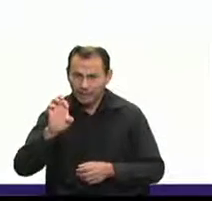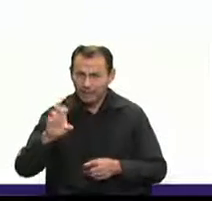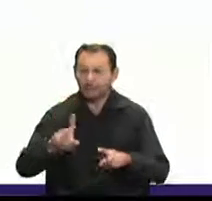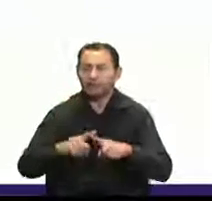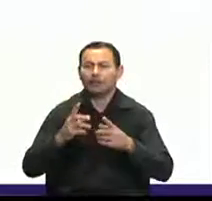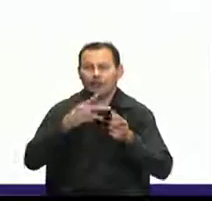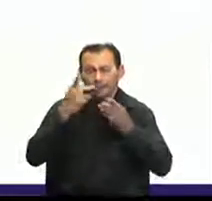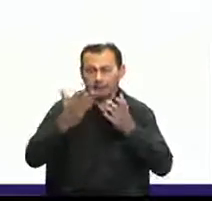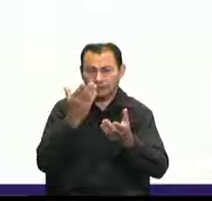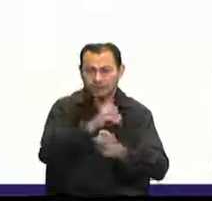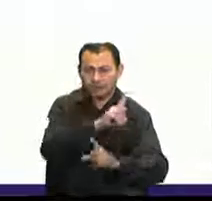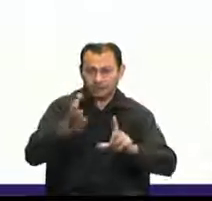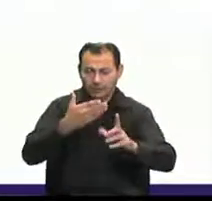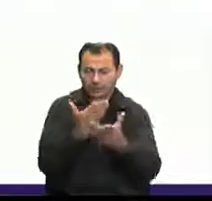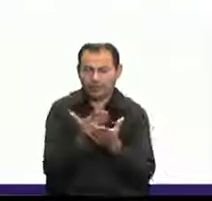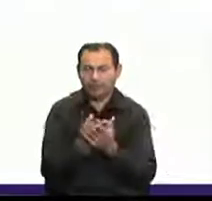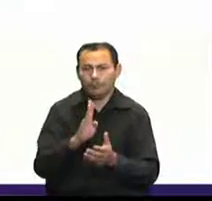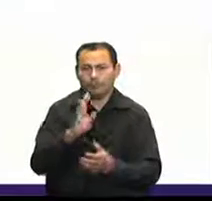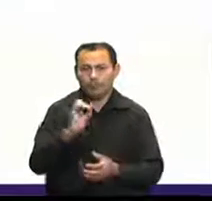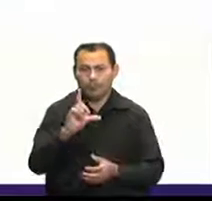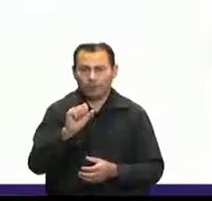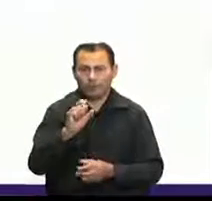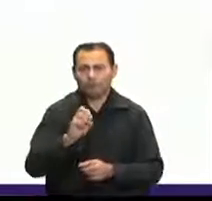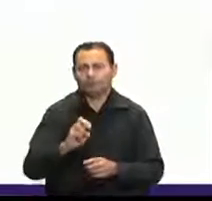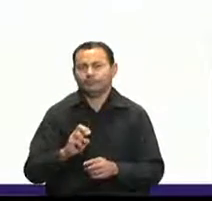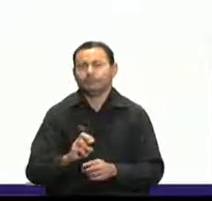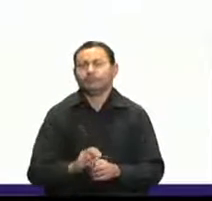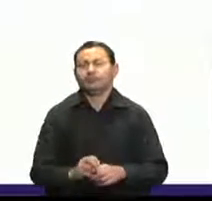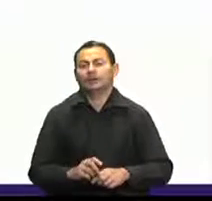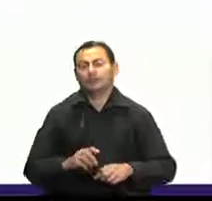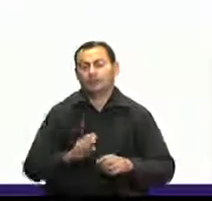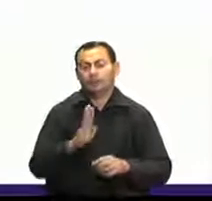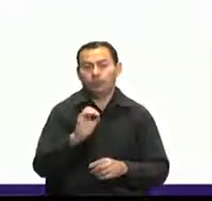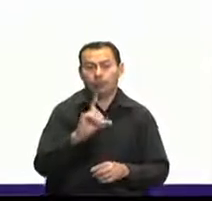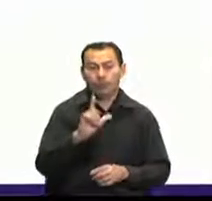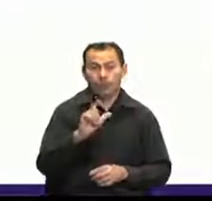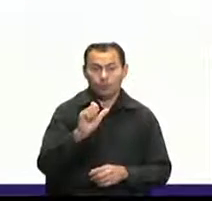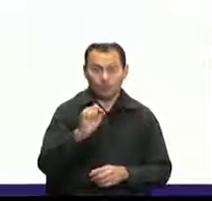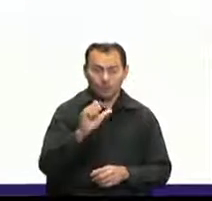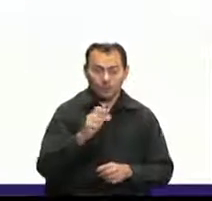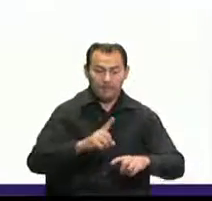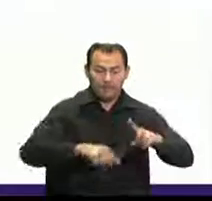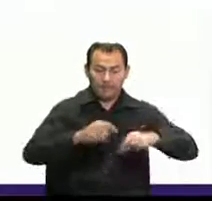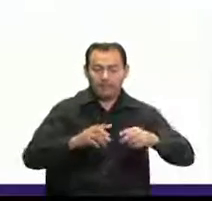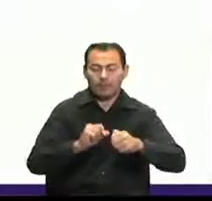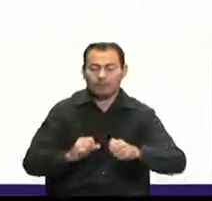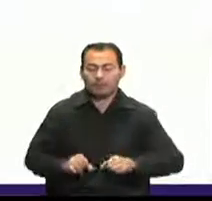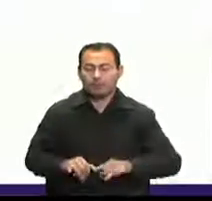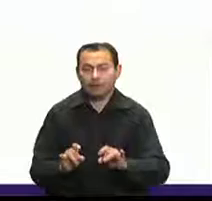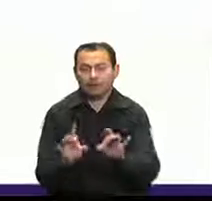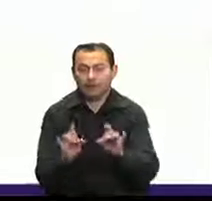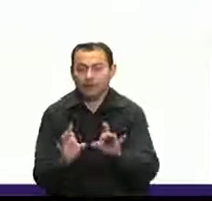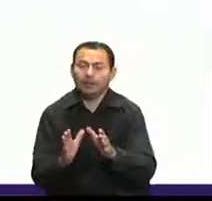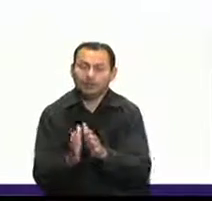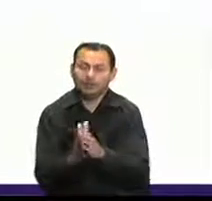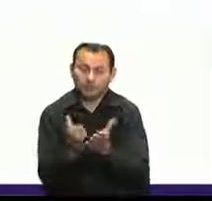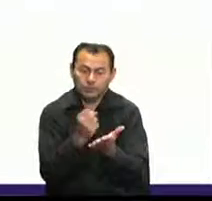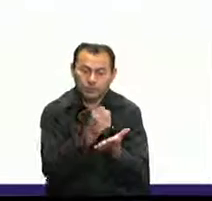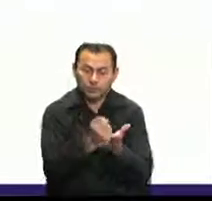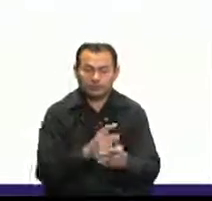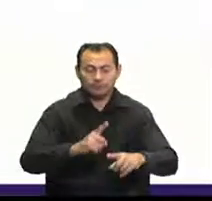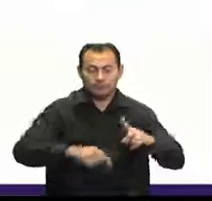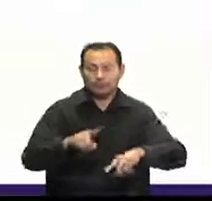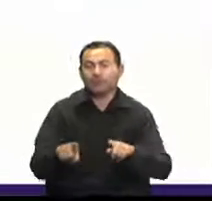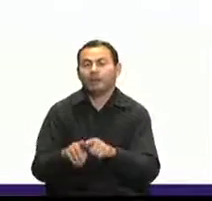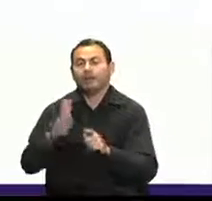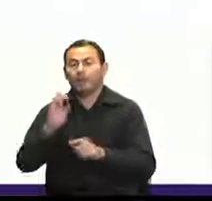na aula são as bolsas de valores ontem a bolsa de mercadorias que fazem comercialização de contratos de mercadorias